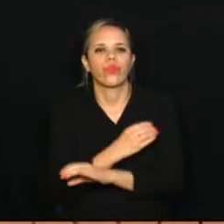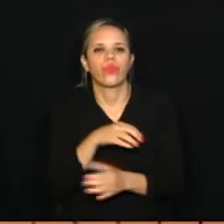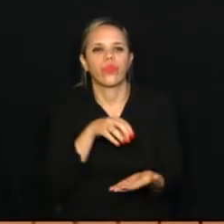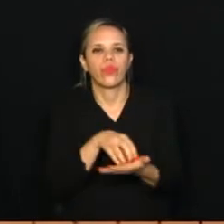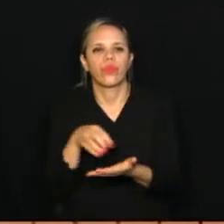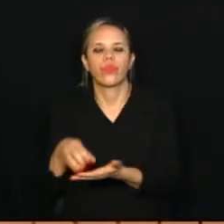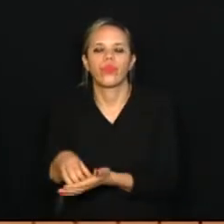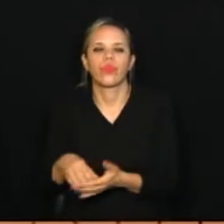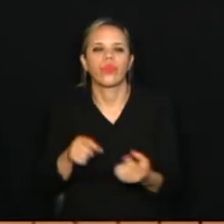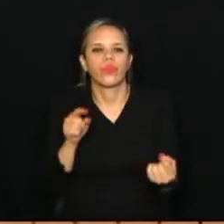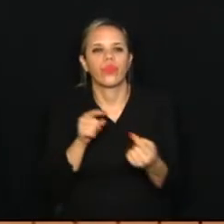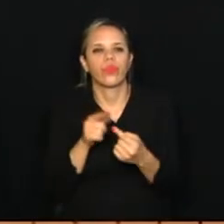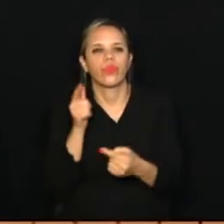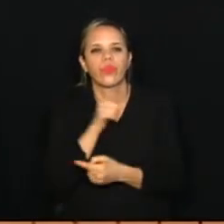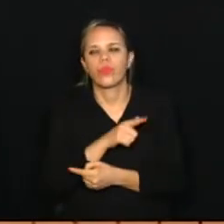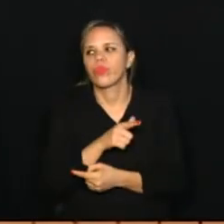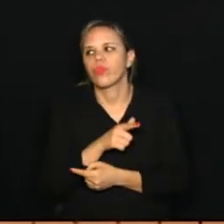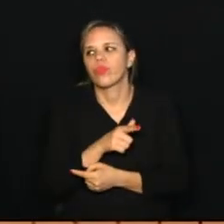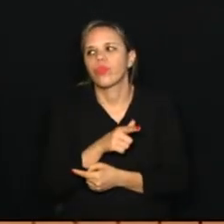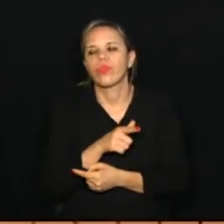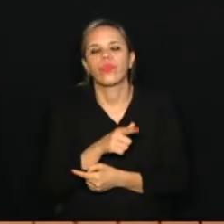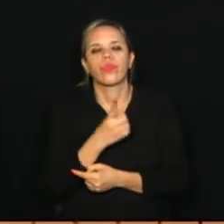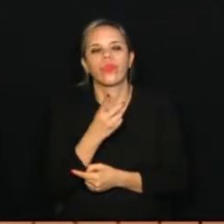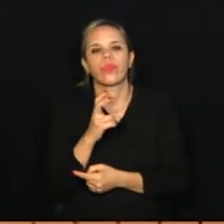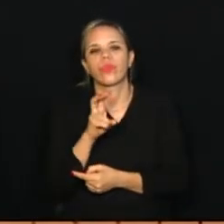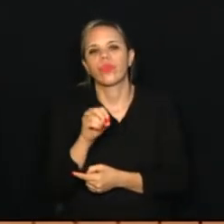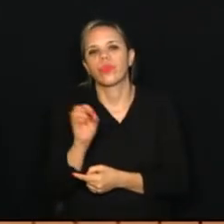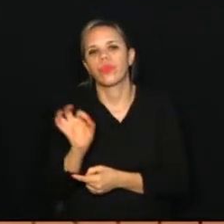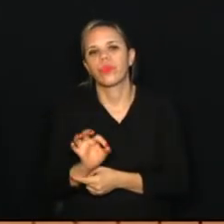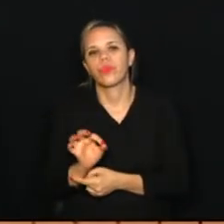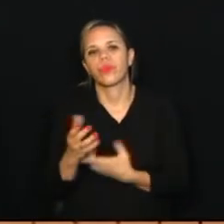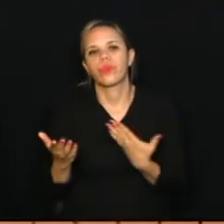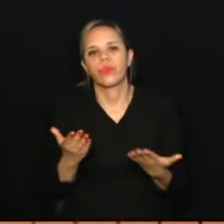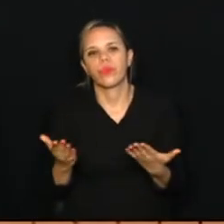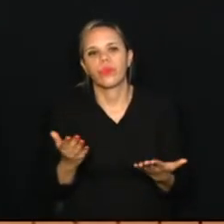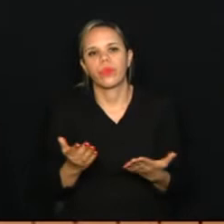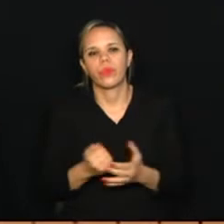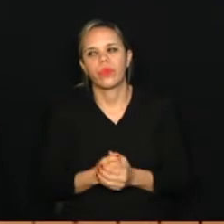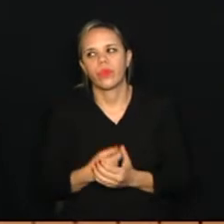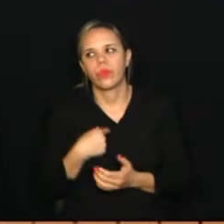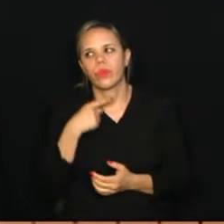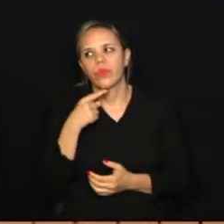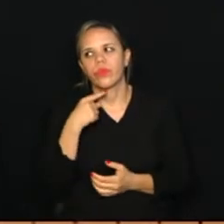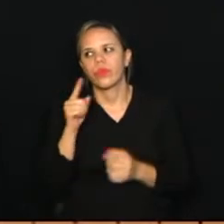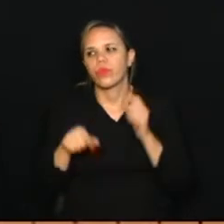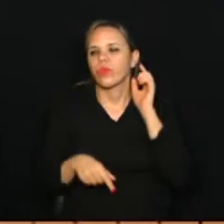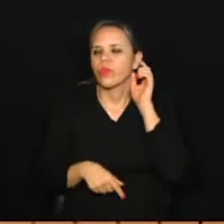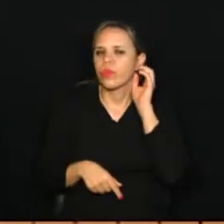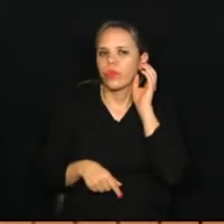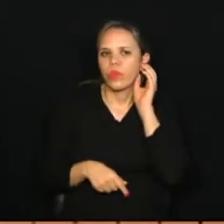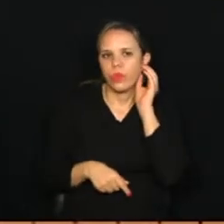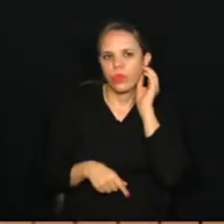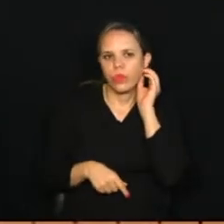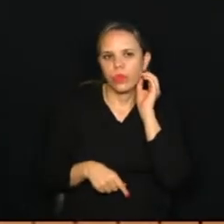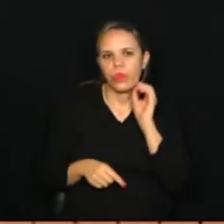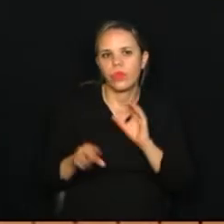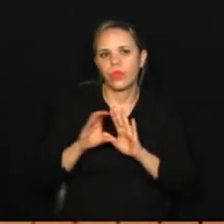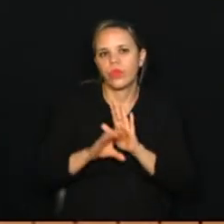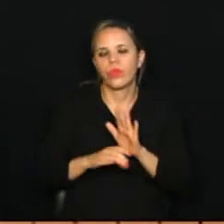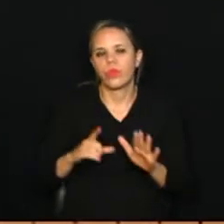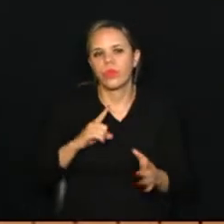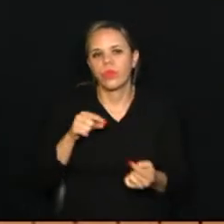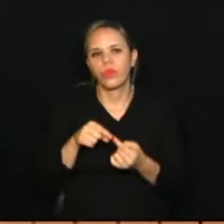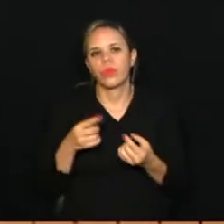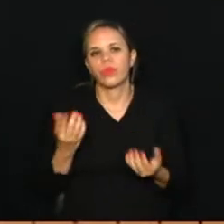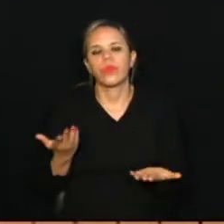Nós atingimos 30%, 50%? Então, a minha dúvida seria nisso, se existe um cronograma, uma meta,